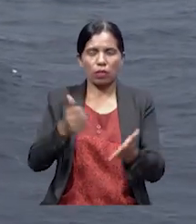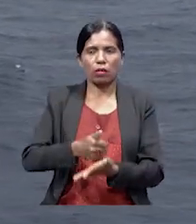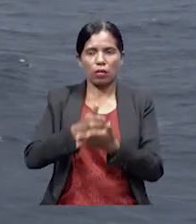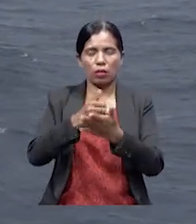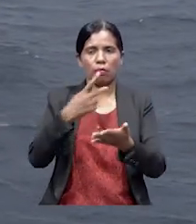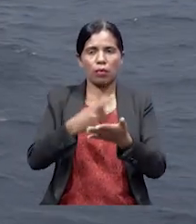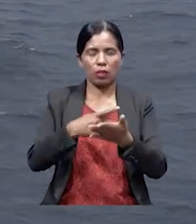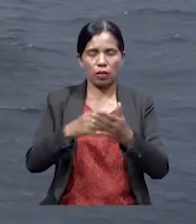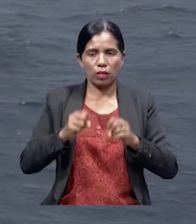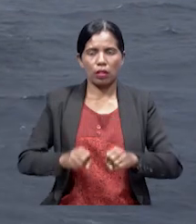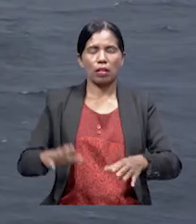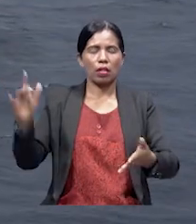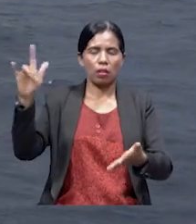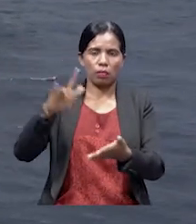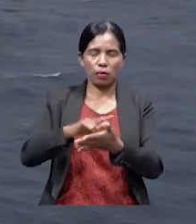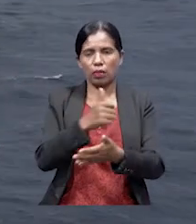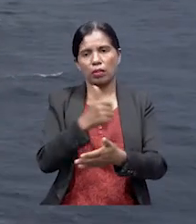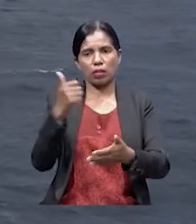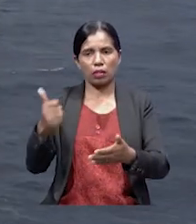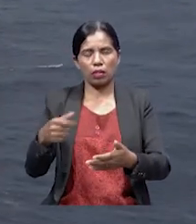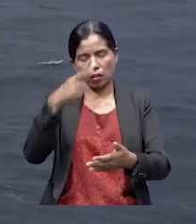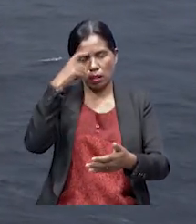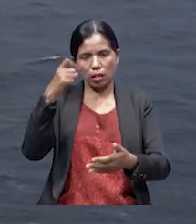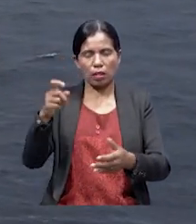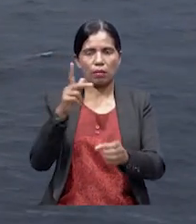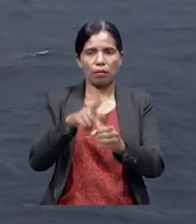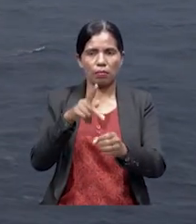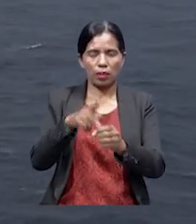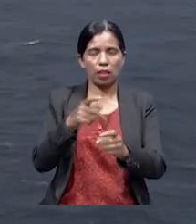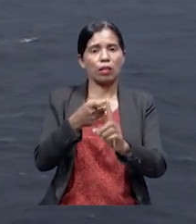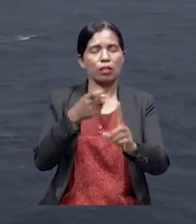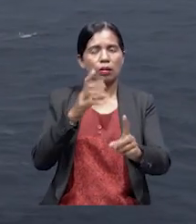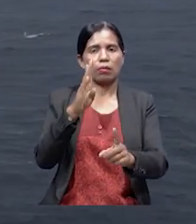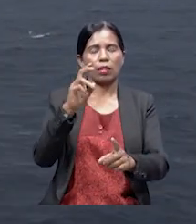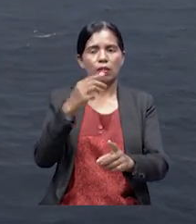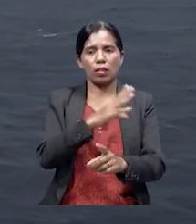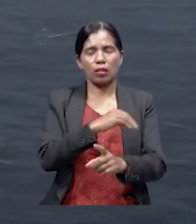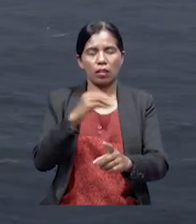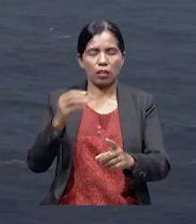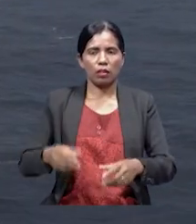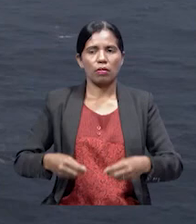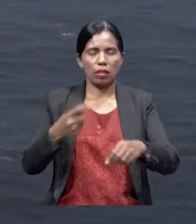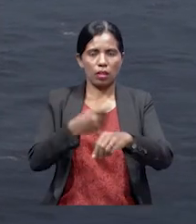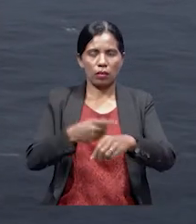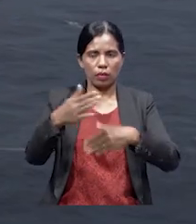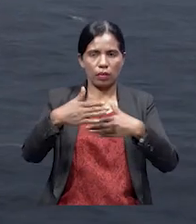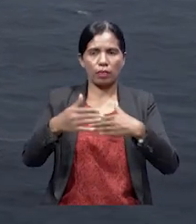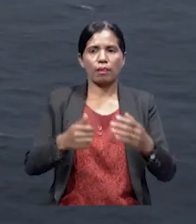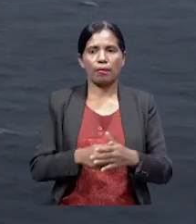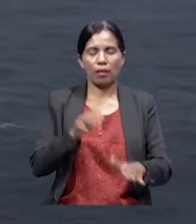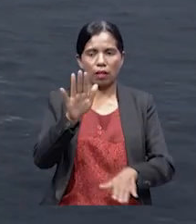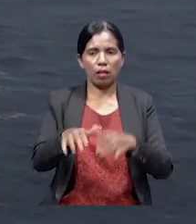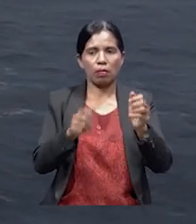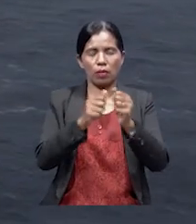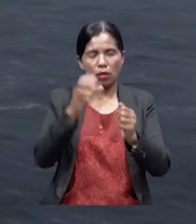tasimane, aeroporto no Seluktan, tamba poço mina russi baiundan se roto no desmantela e a tempo badak. Lau Hamutuk